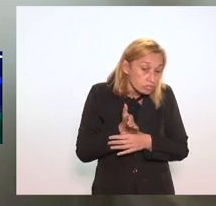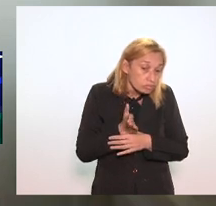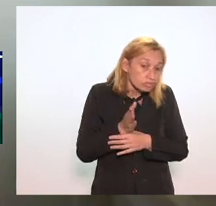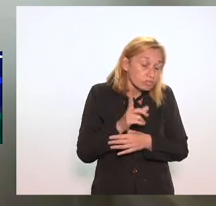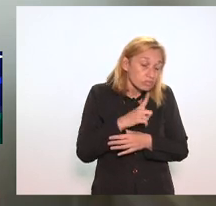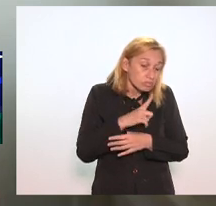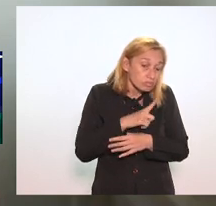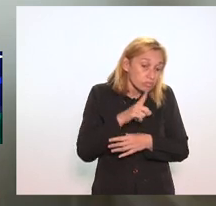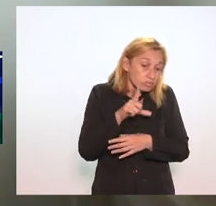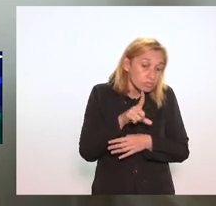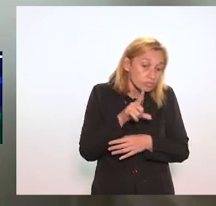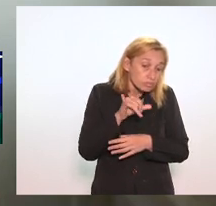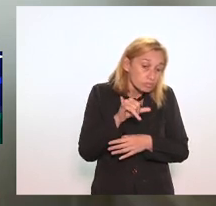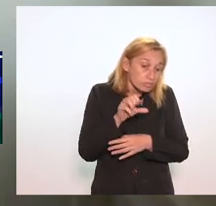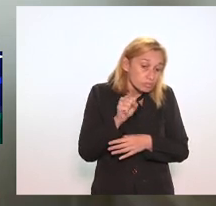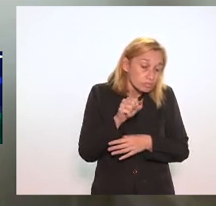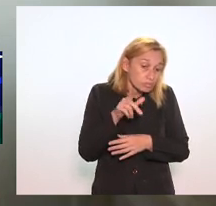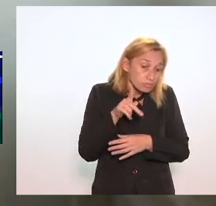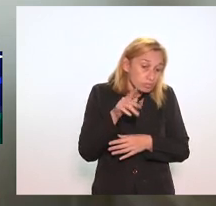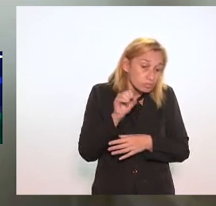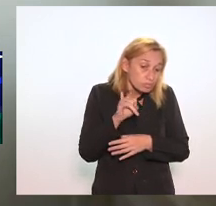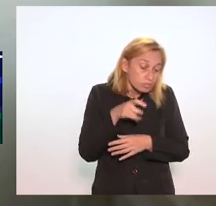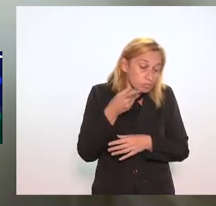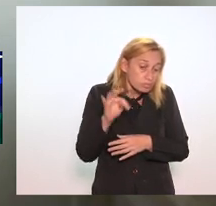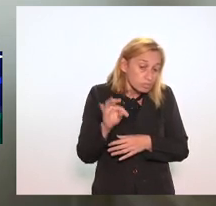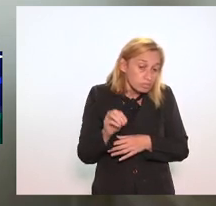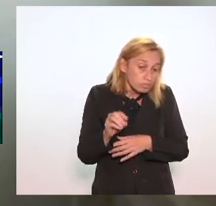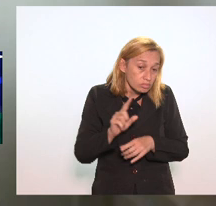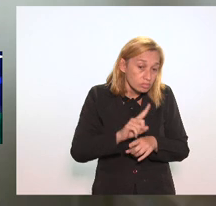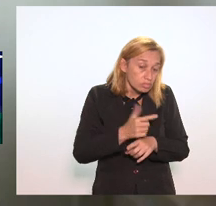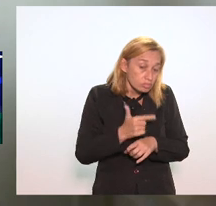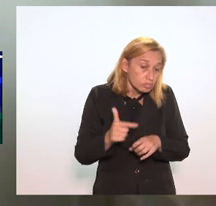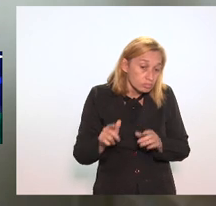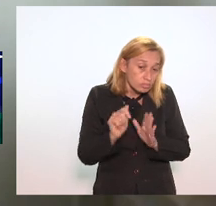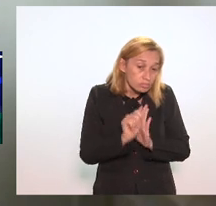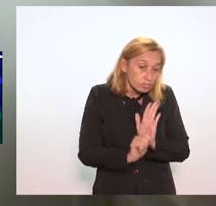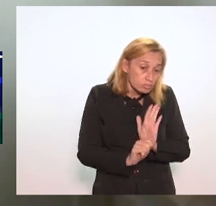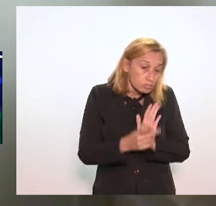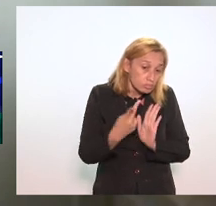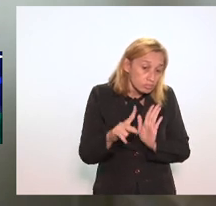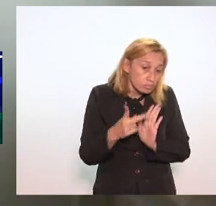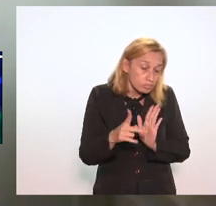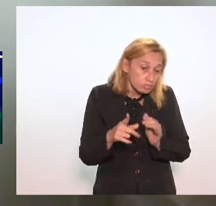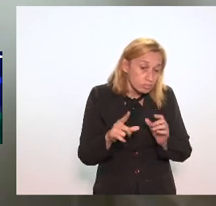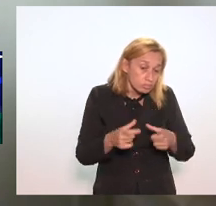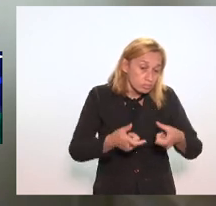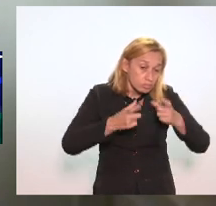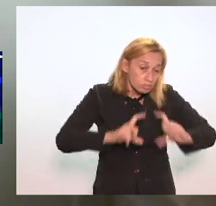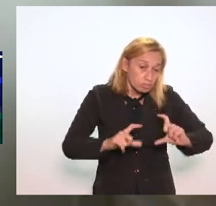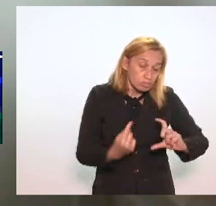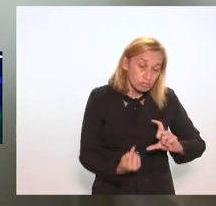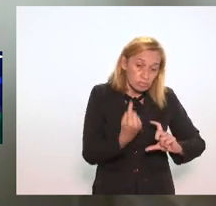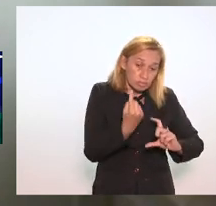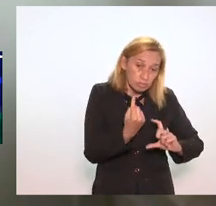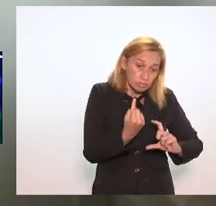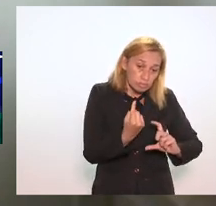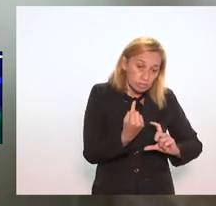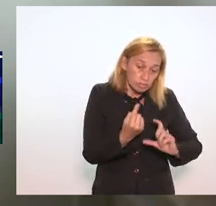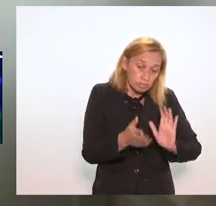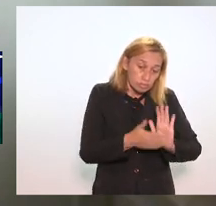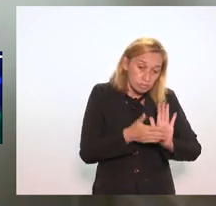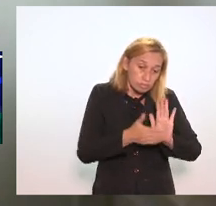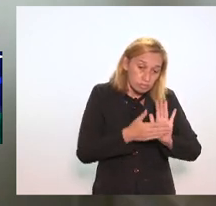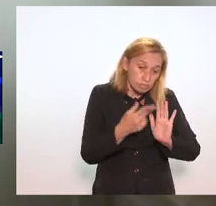dispositivo mas não tá com a sua redação e nem com o parágrafo olho que pegou ascendência